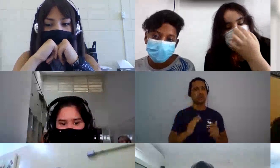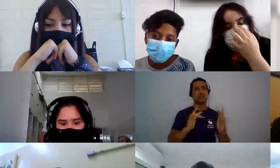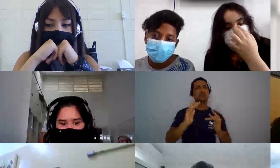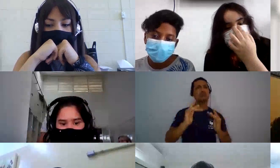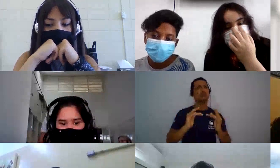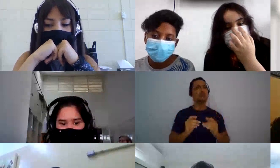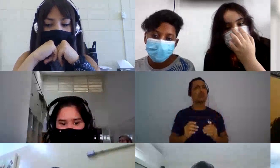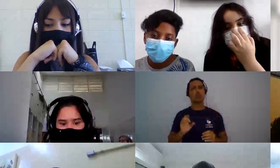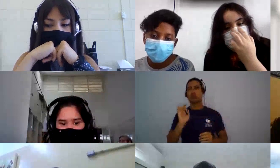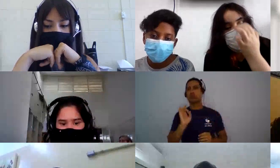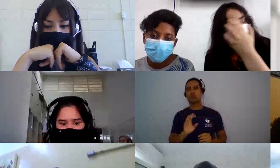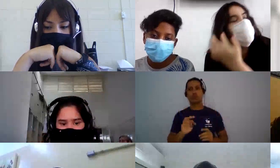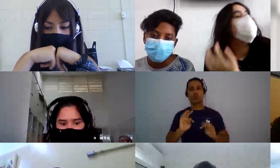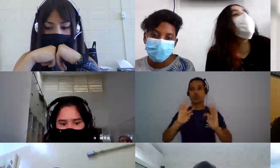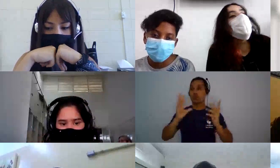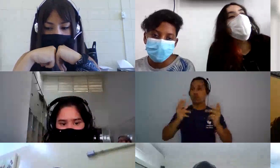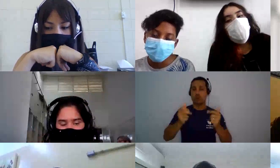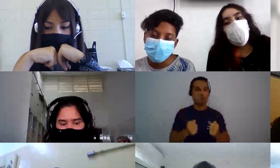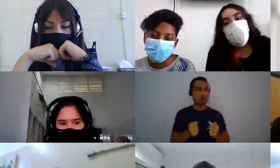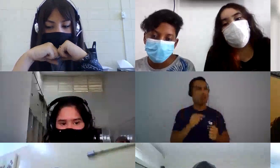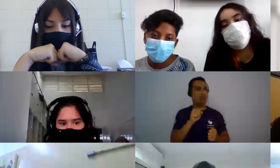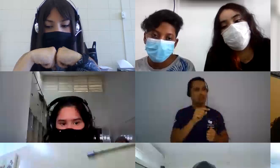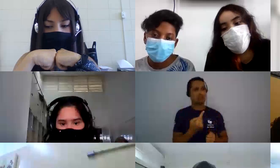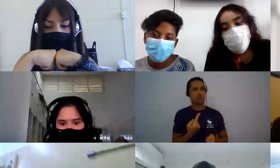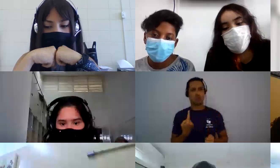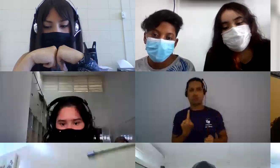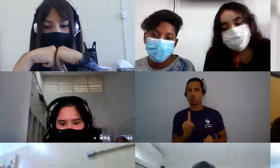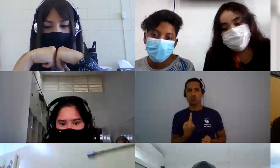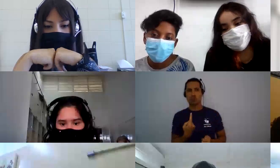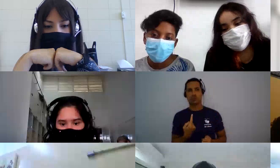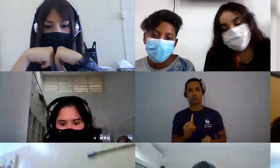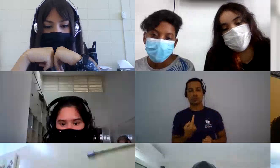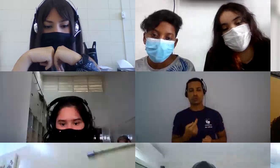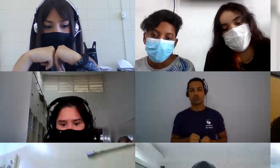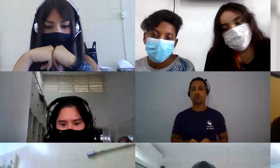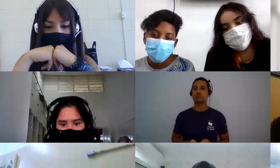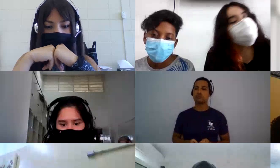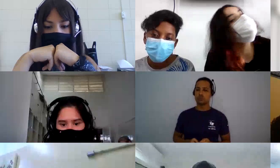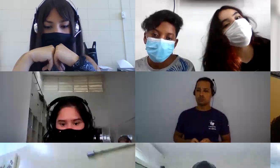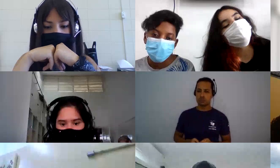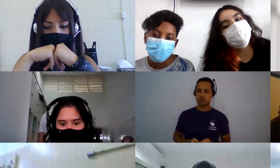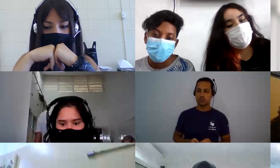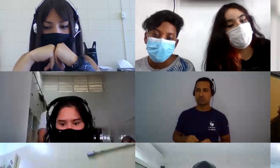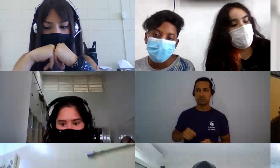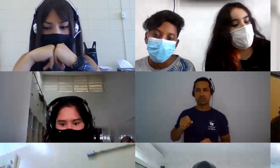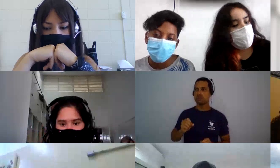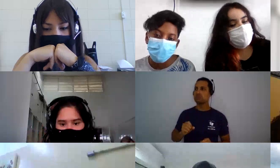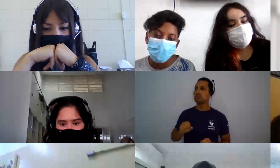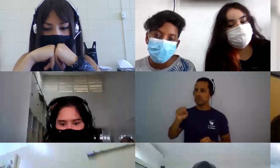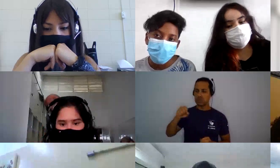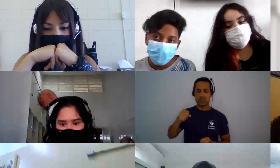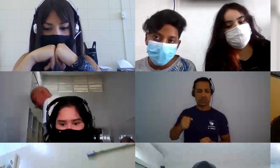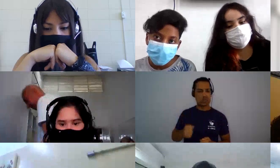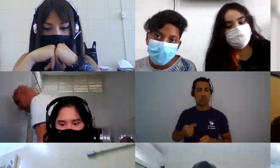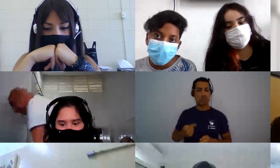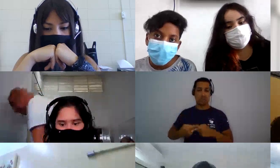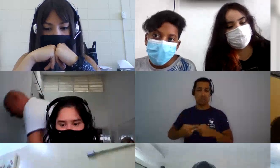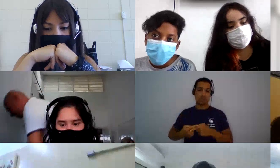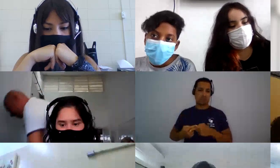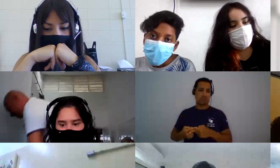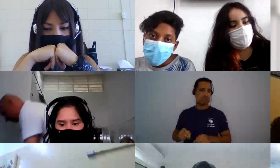ser a única a ficar sozinha, Bruna? Eu ficaria, porque pra mim não ia fazer diferença,